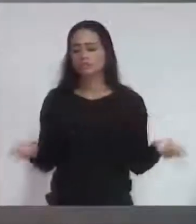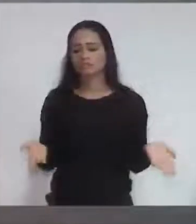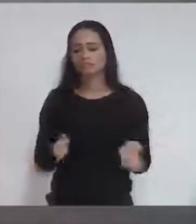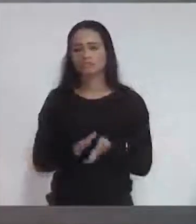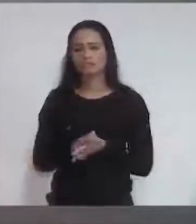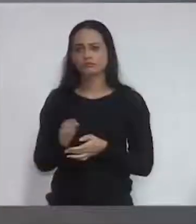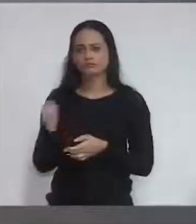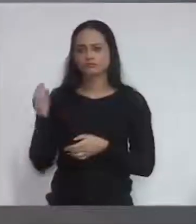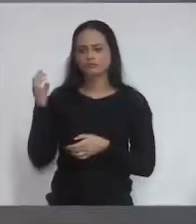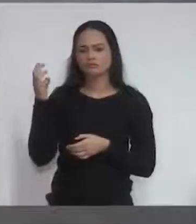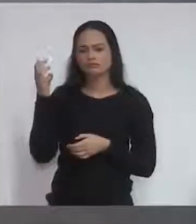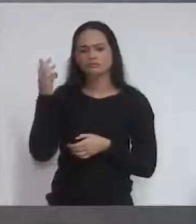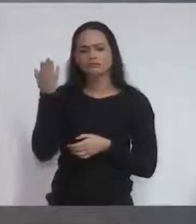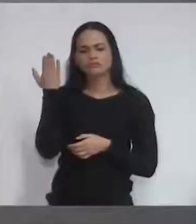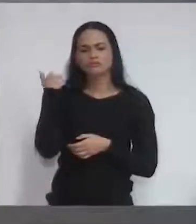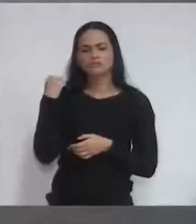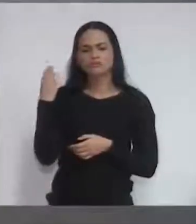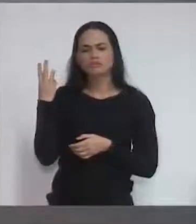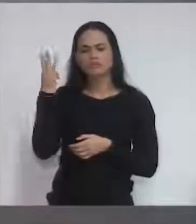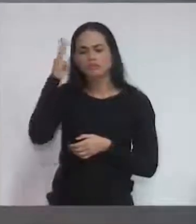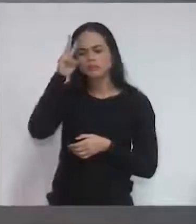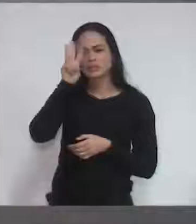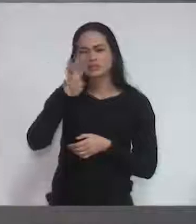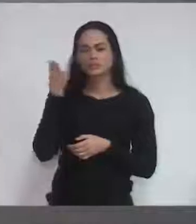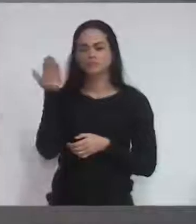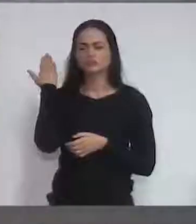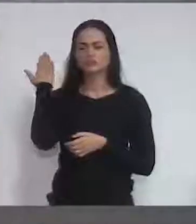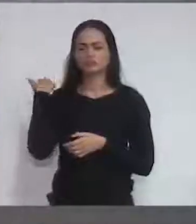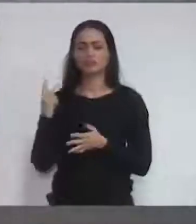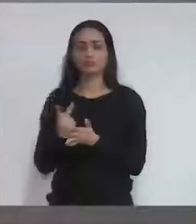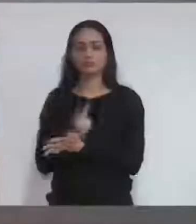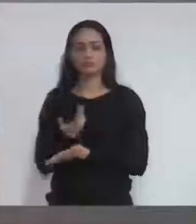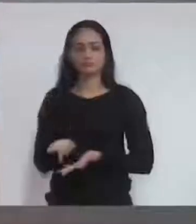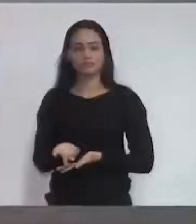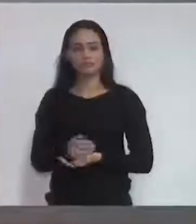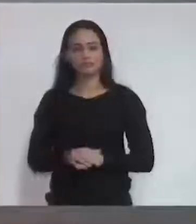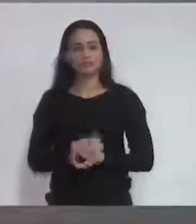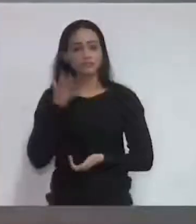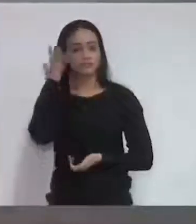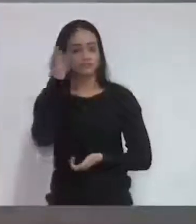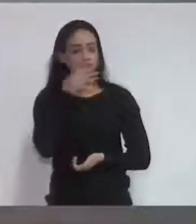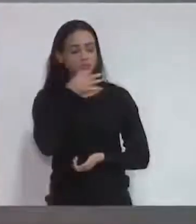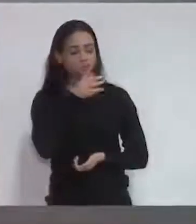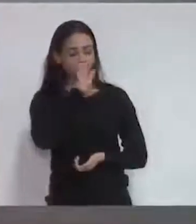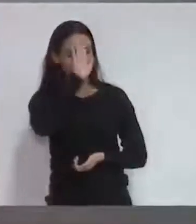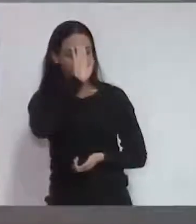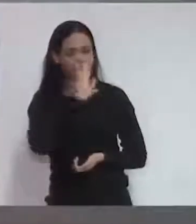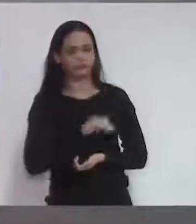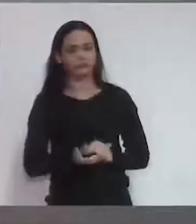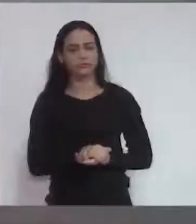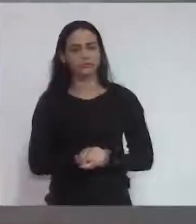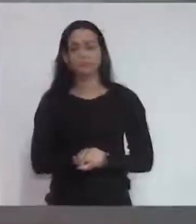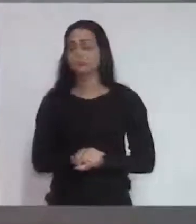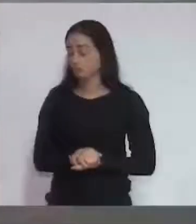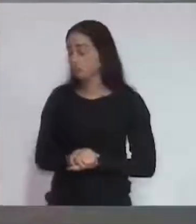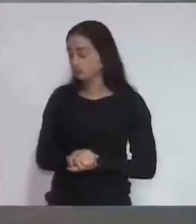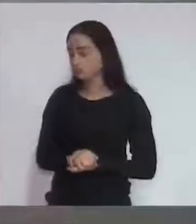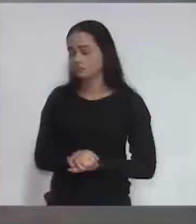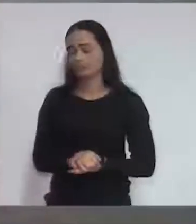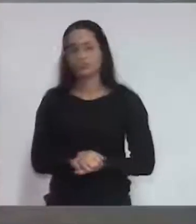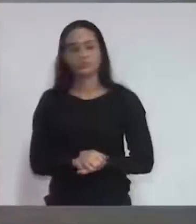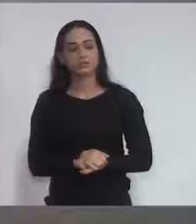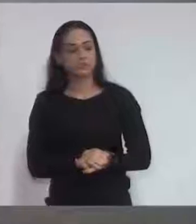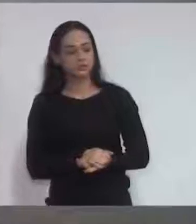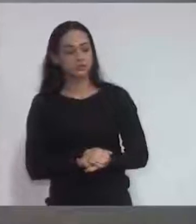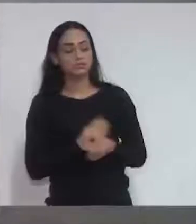3 dias ali, foi terrível. Isso aí. Me concede um pequeno à parte, já que Vossa Excelência ainda está nesse tema, e